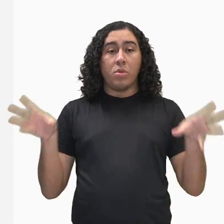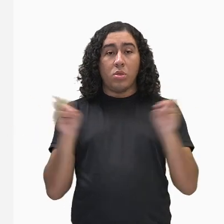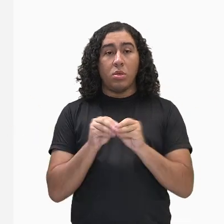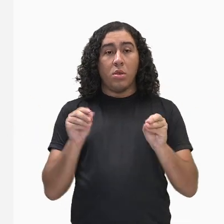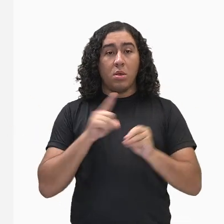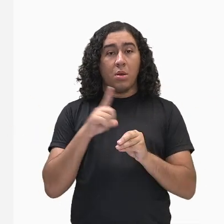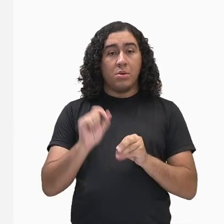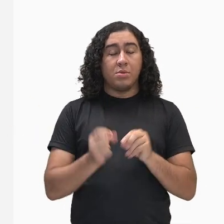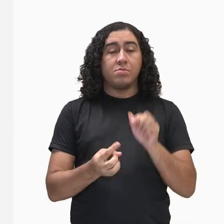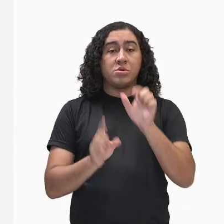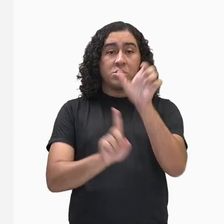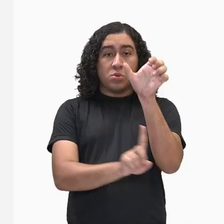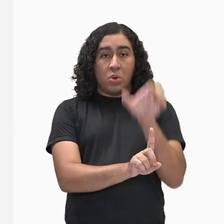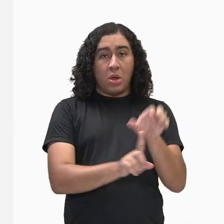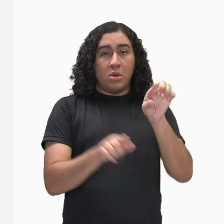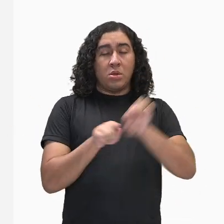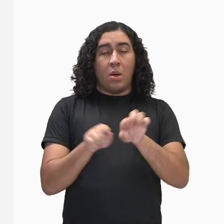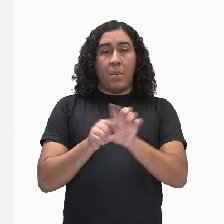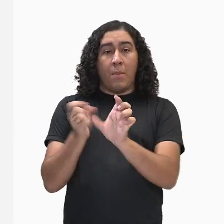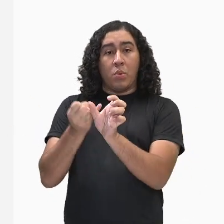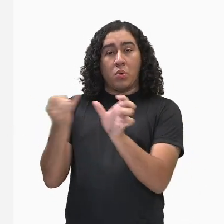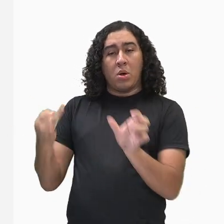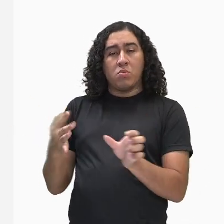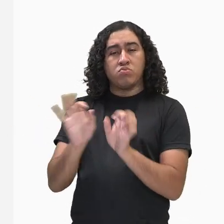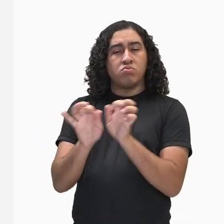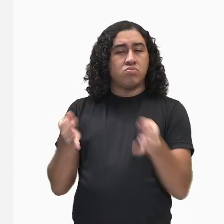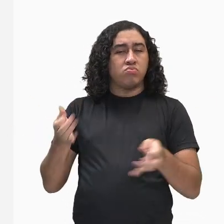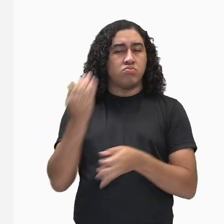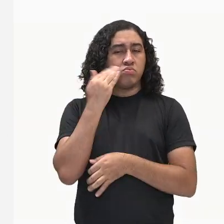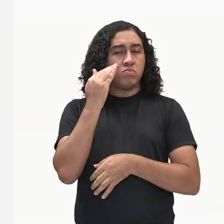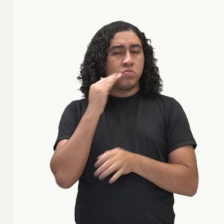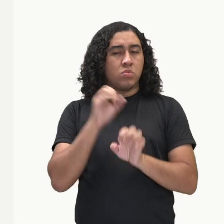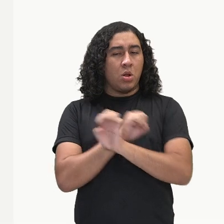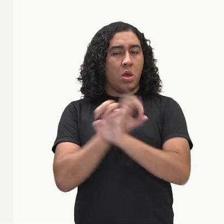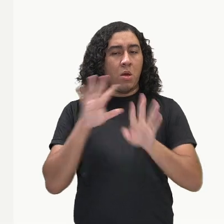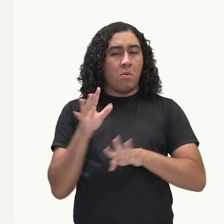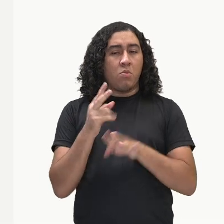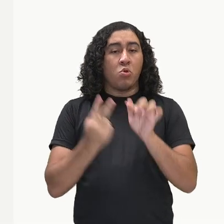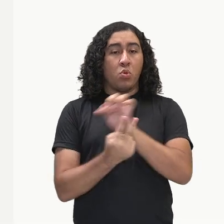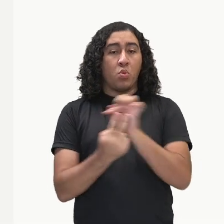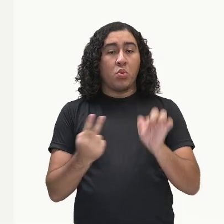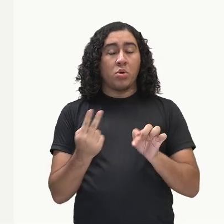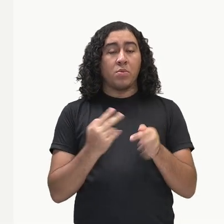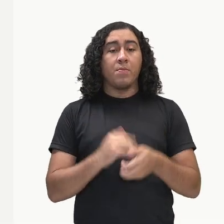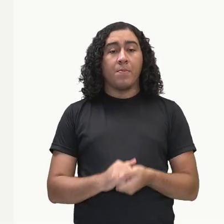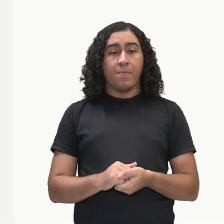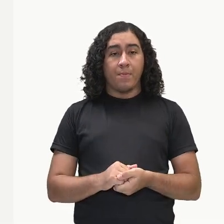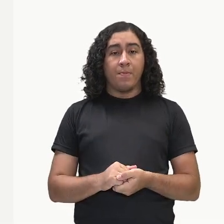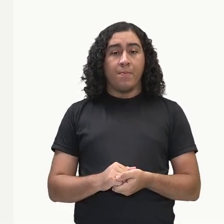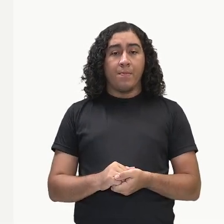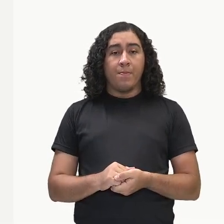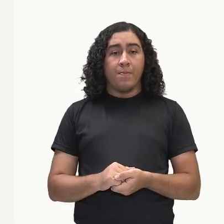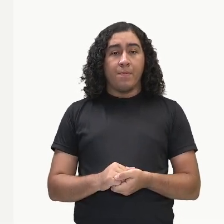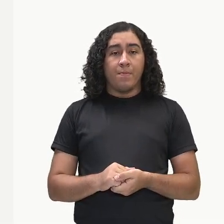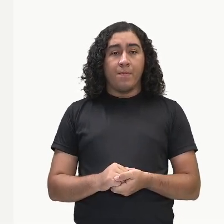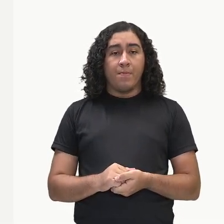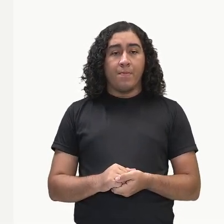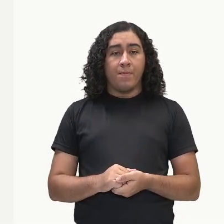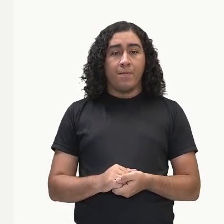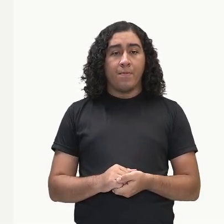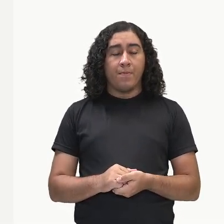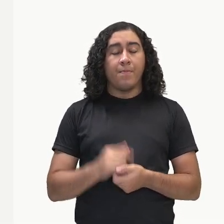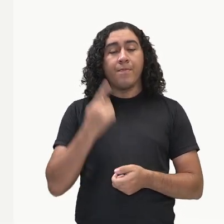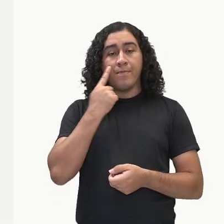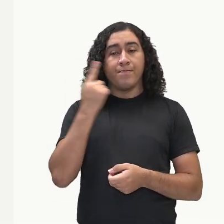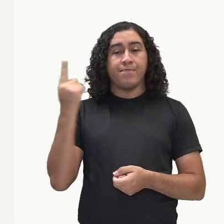apresentar tanto no singular quanto no plural. Ela é muito simples. São essas duas formas aqui no geral, tá? Que